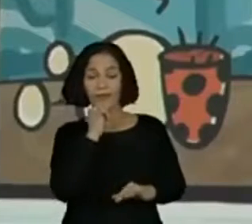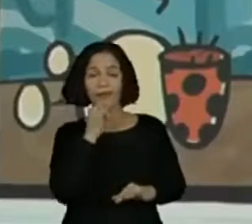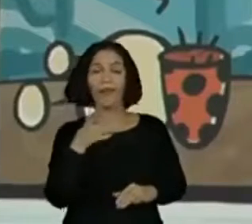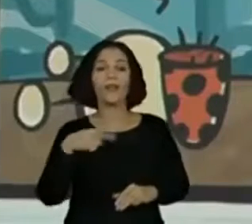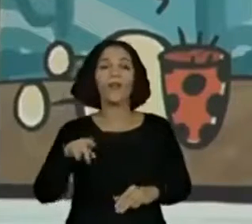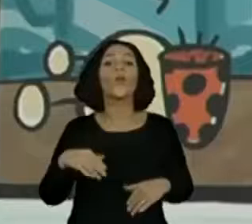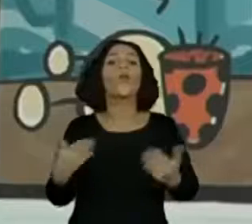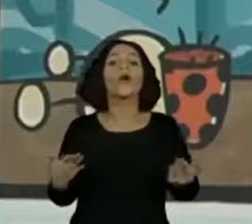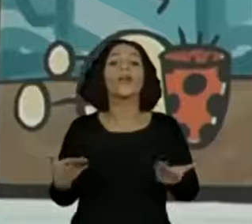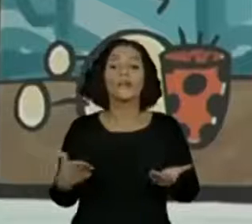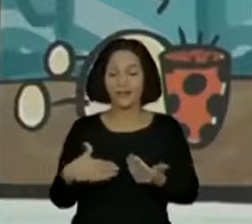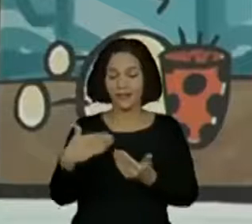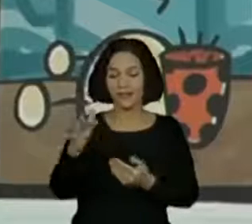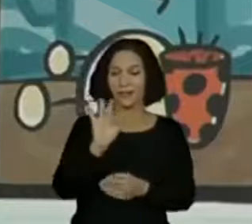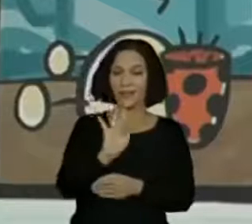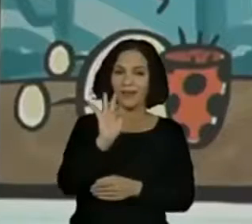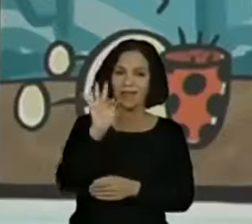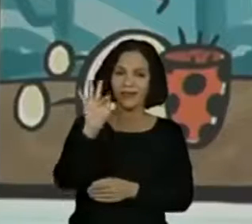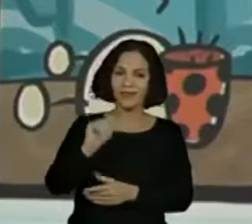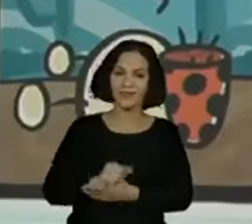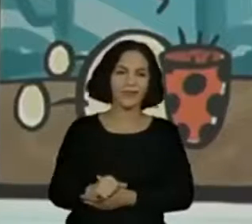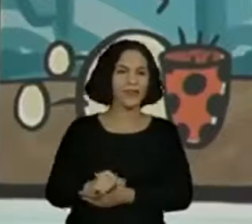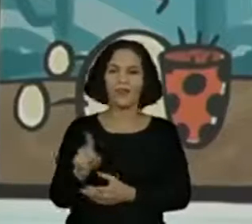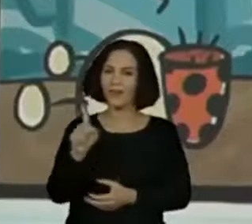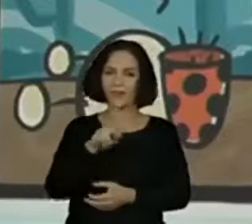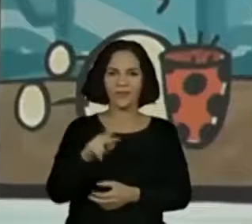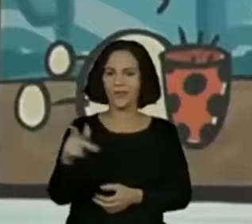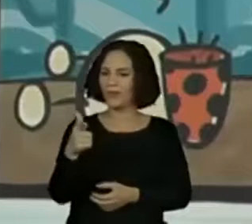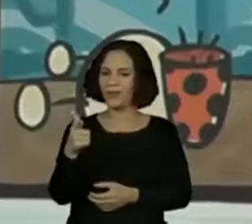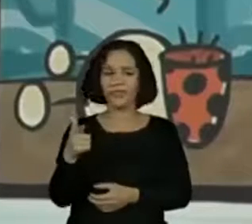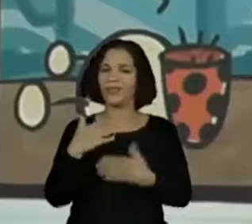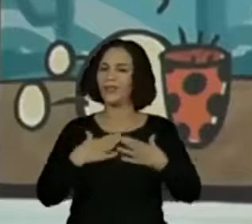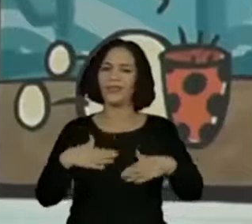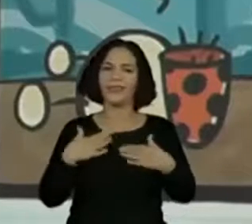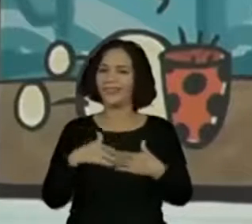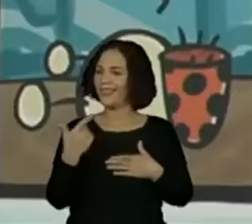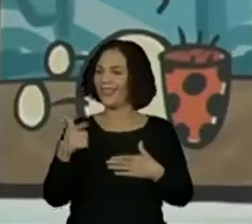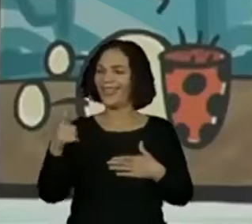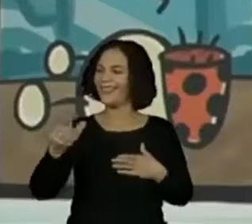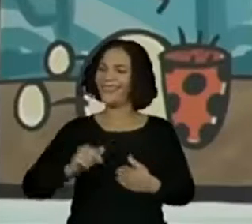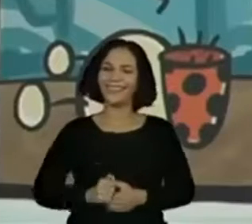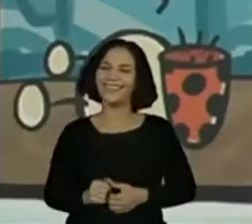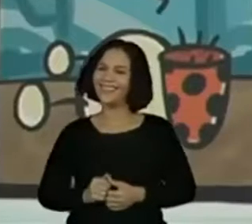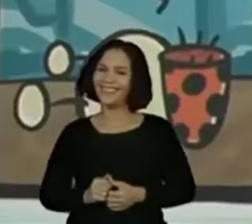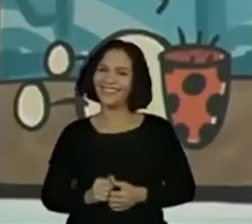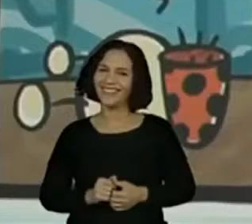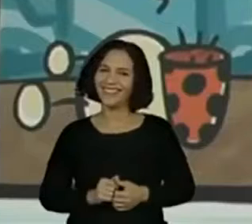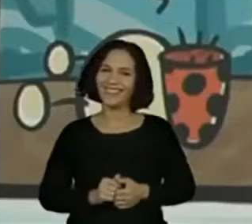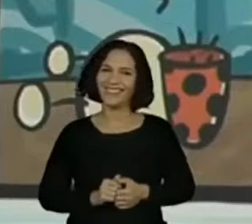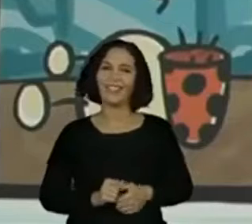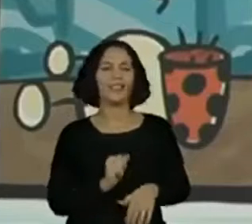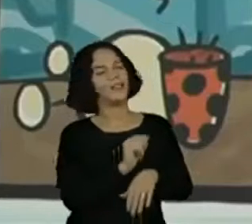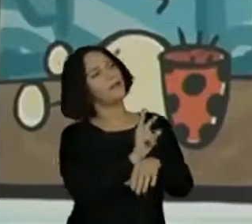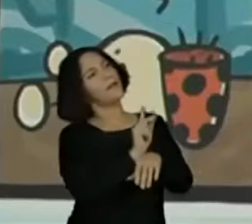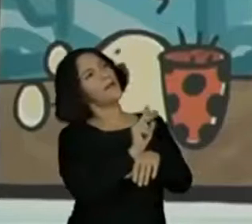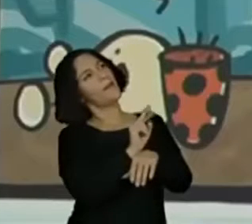para o ar? Vai demorar em um breve. Pouquinho, né, professores? Não, professor não vai demorar em um breve. Pouquinho. Né? Perninhas para o ar. E